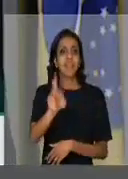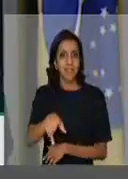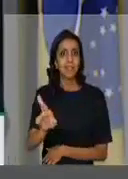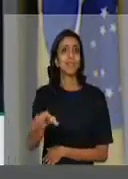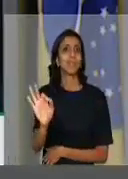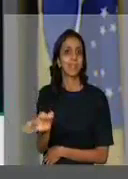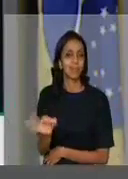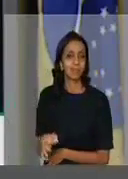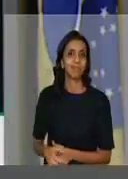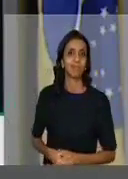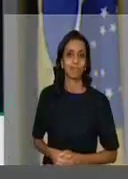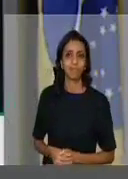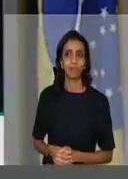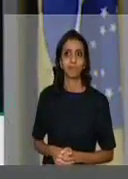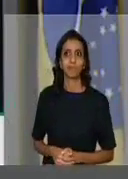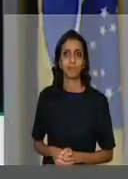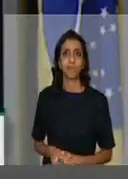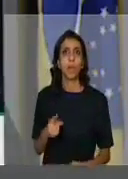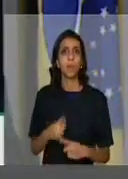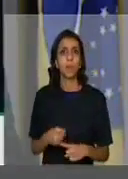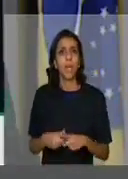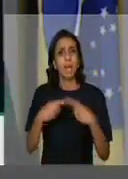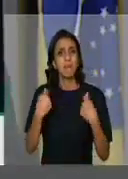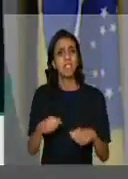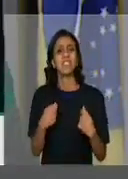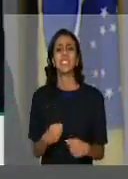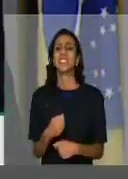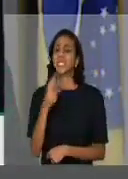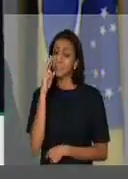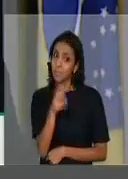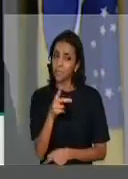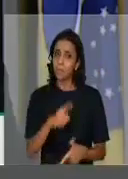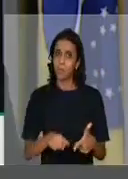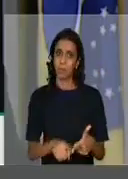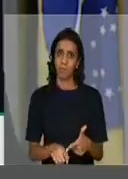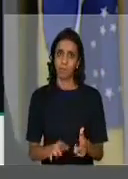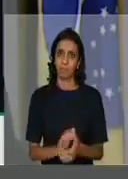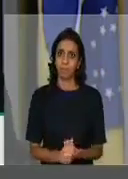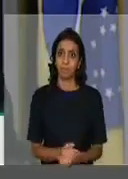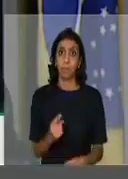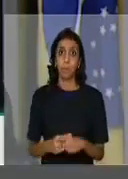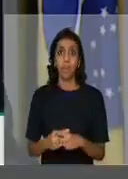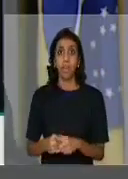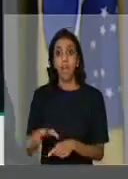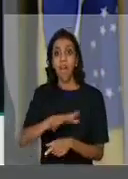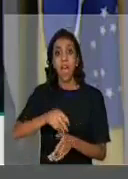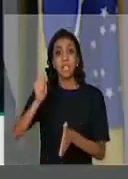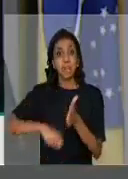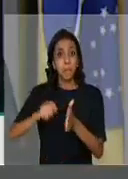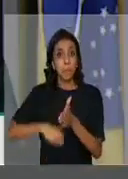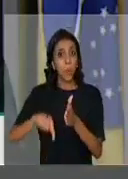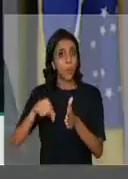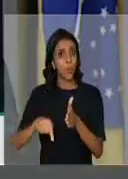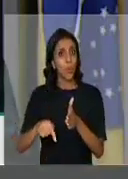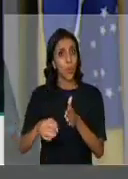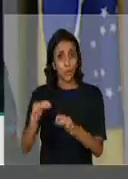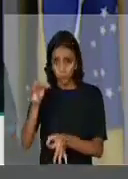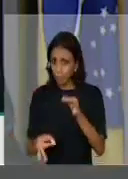estudiosos. É onde nós colocamos o dedo na ferida. Primeiro, a injustiça tributária